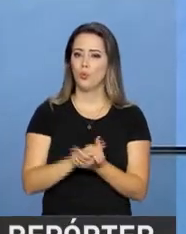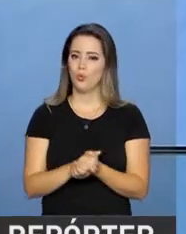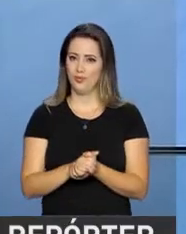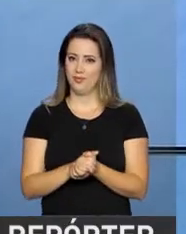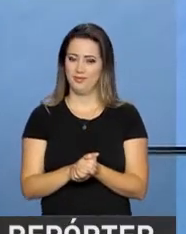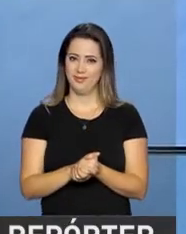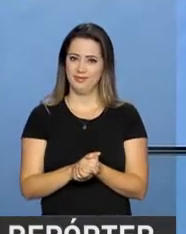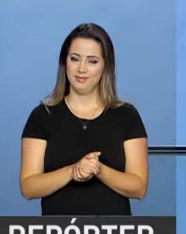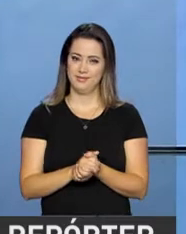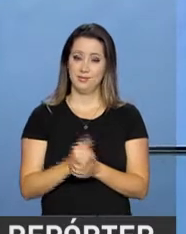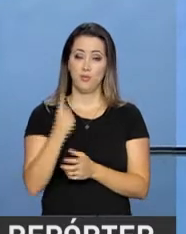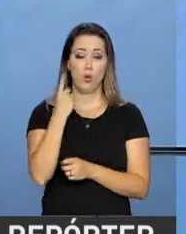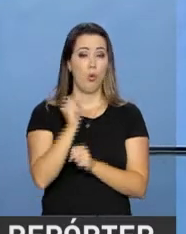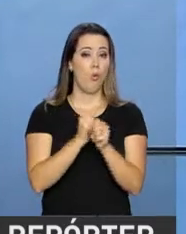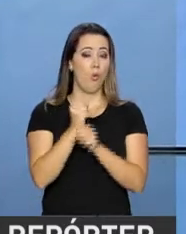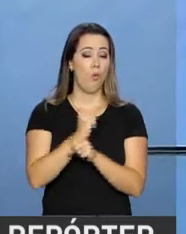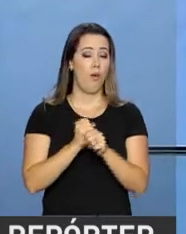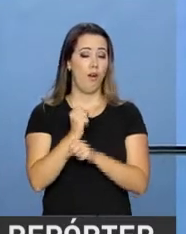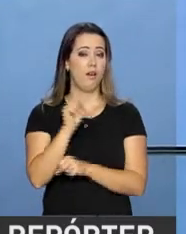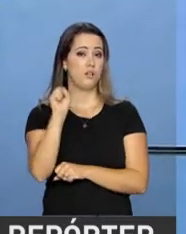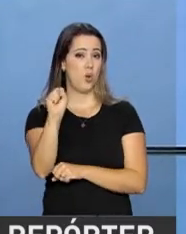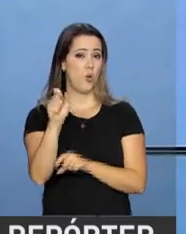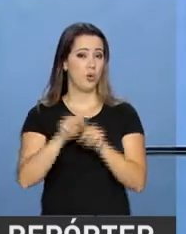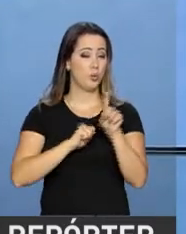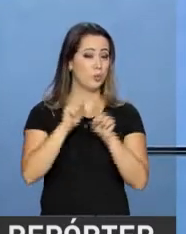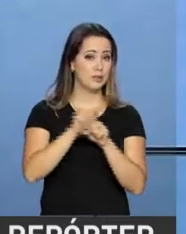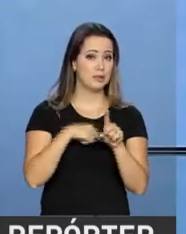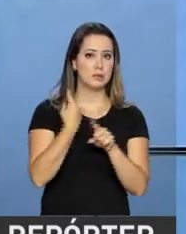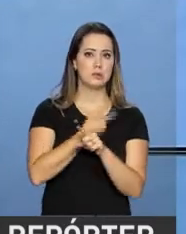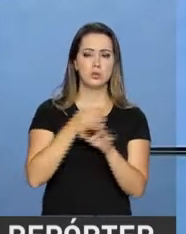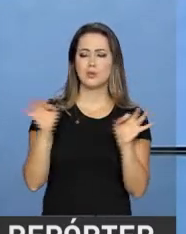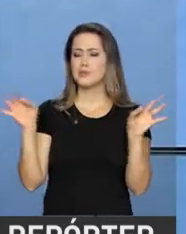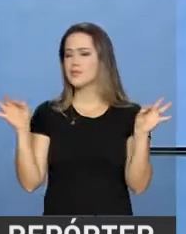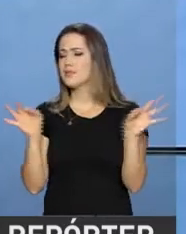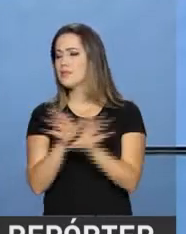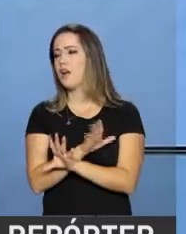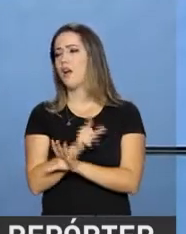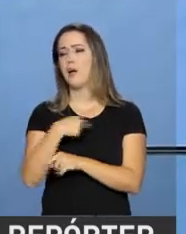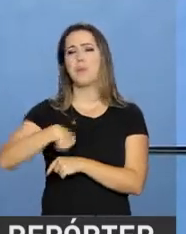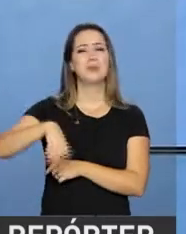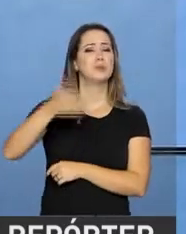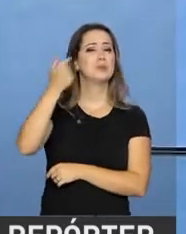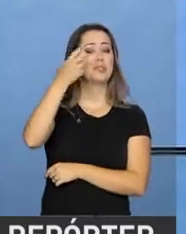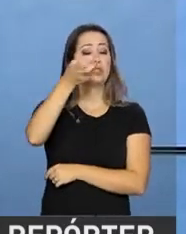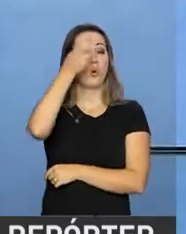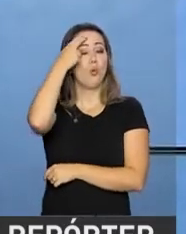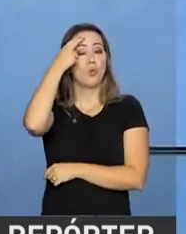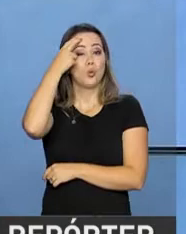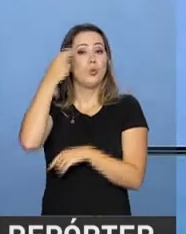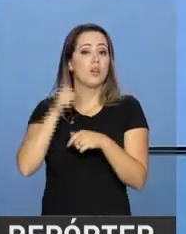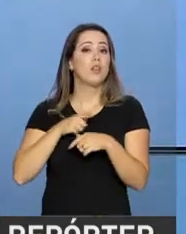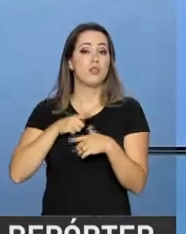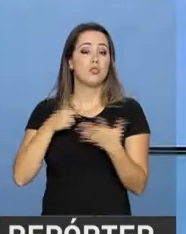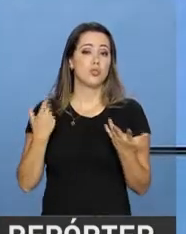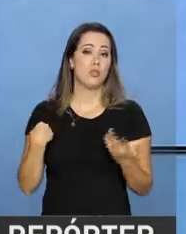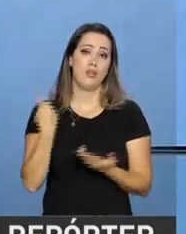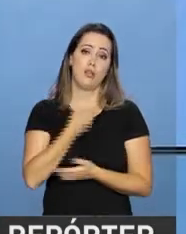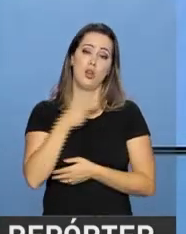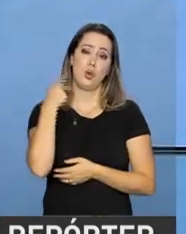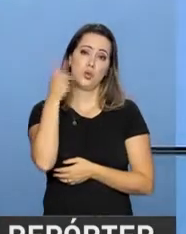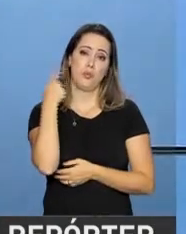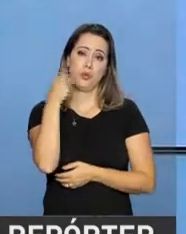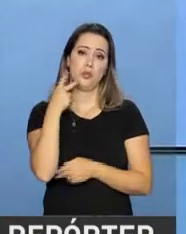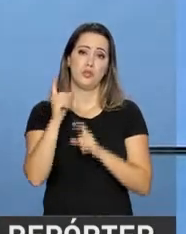Neste governo de um ano e 8 meses, nós rompemos com uma cultura que é muito tradicional na nossa